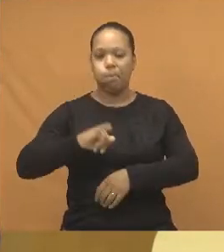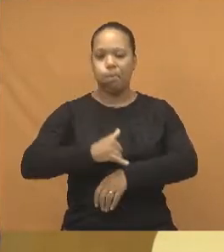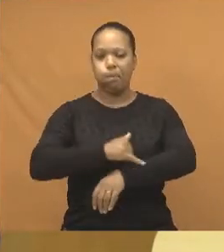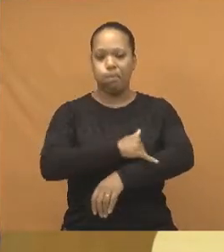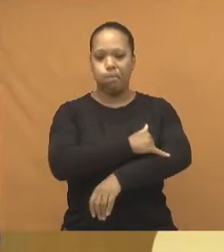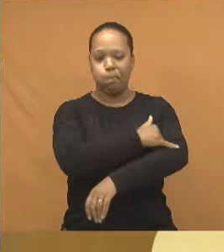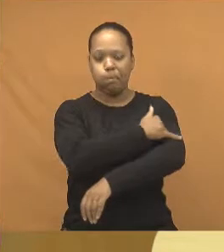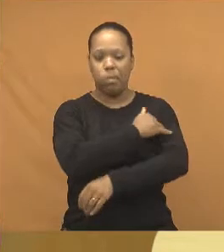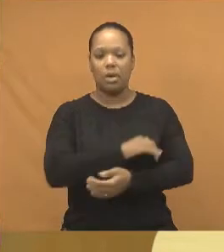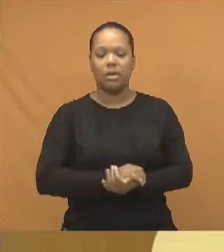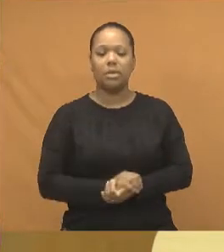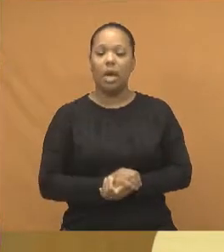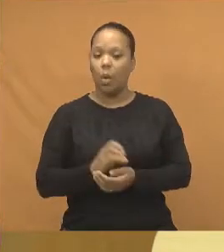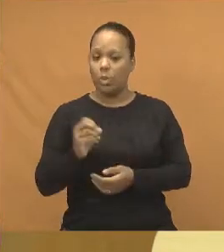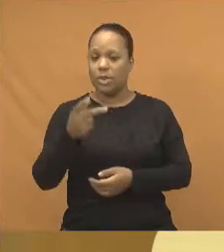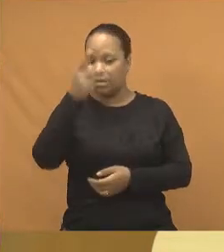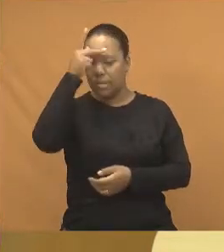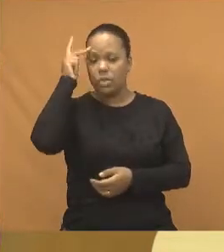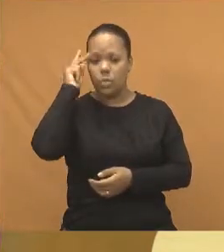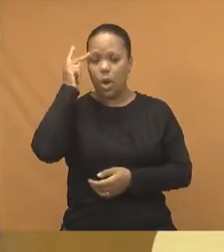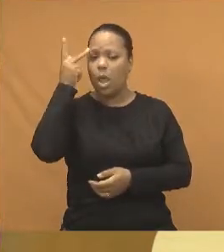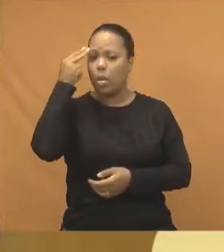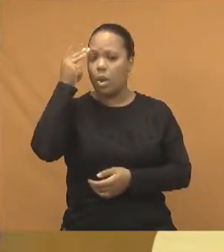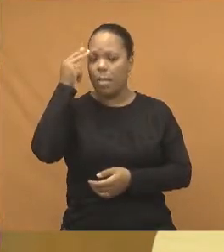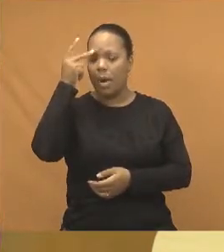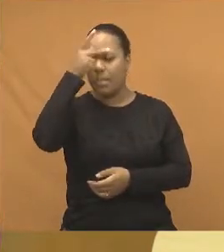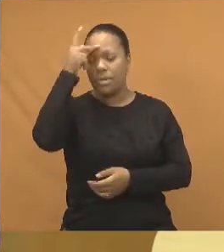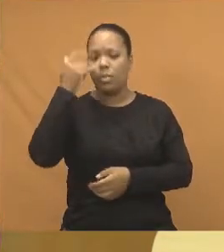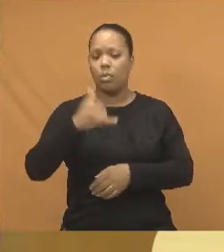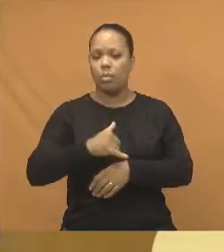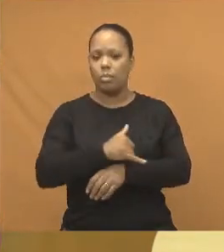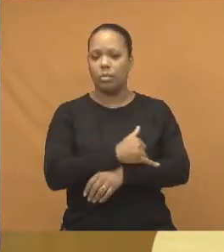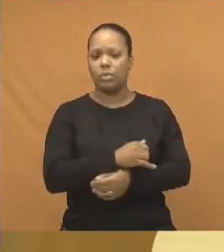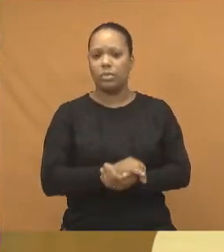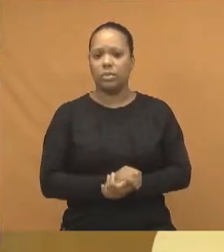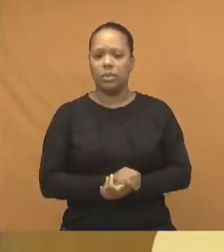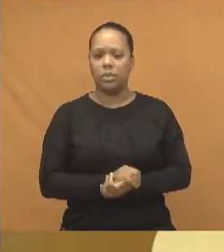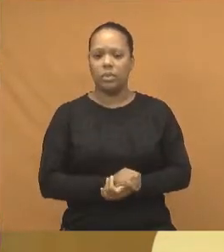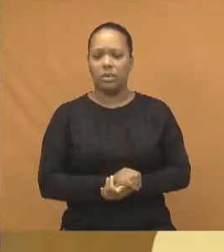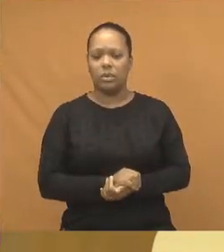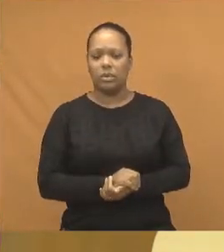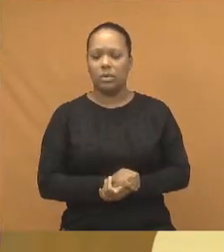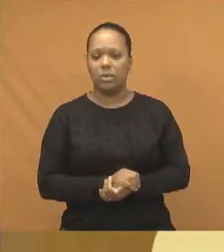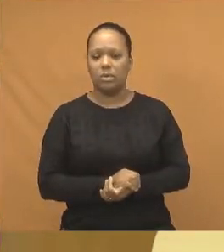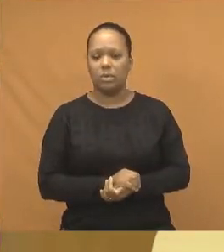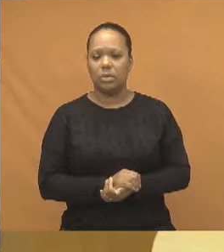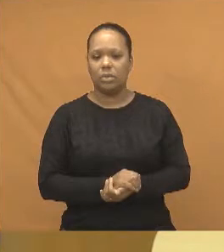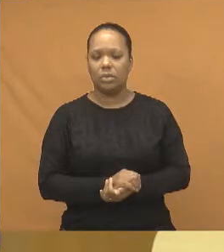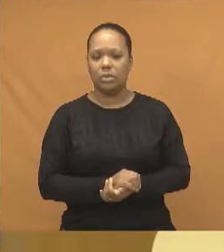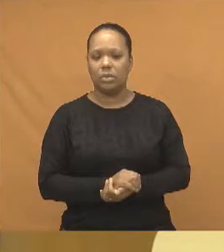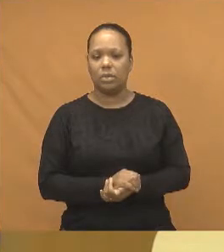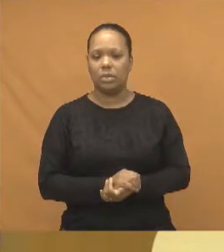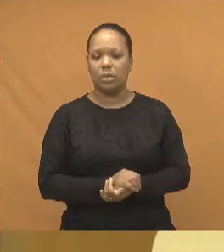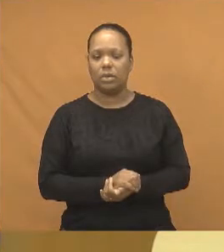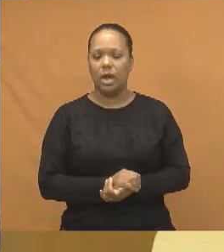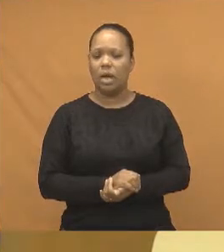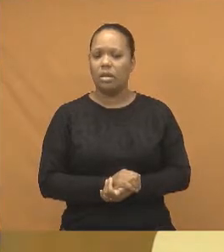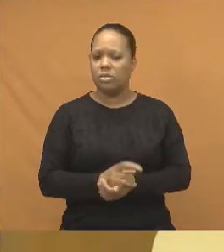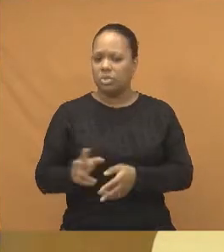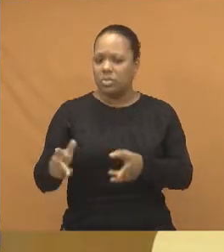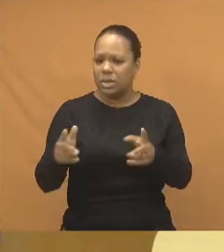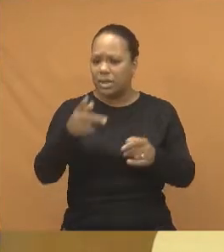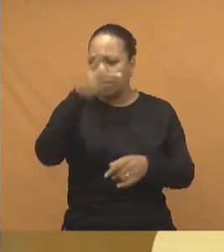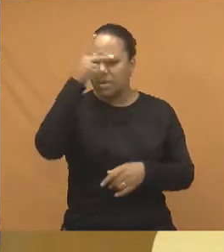obesas, de peso elevado. Por isso é importante todo mundo, hoje a gente tem uma população aí bem acima do